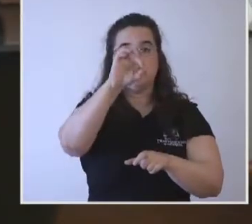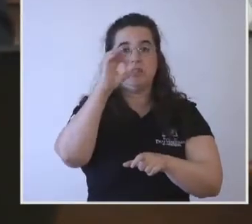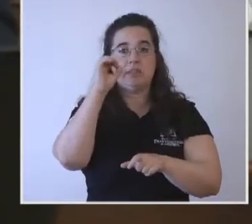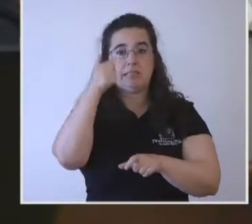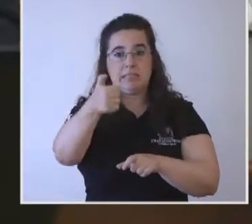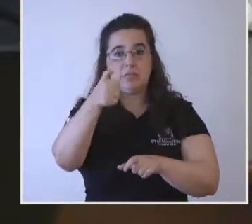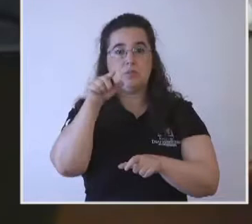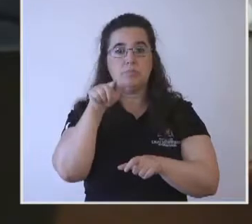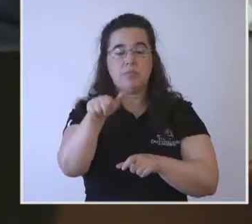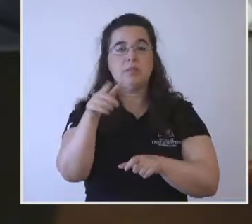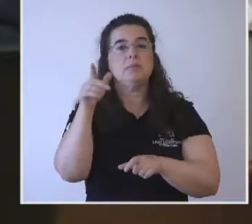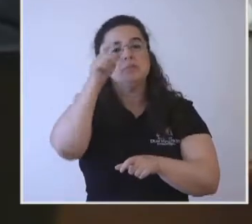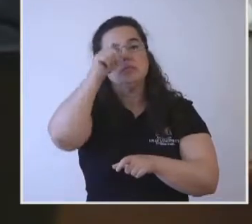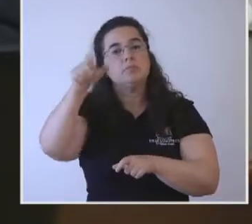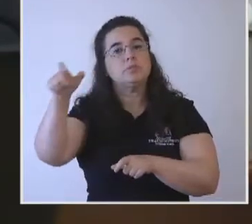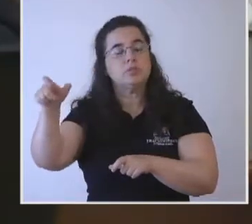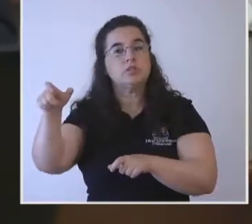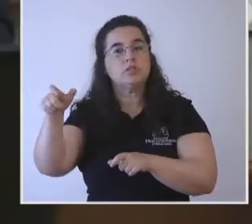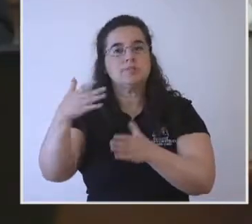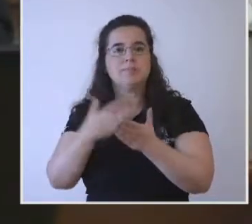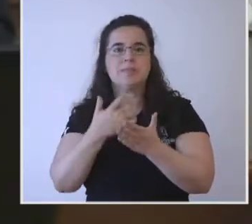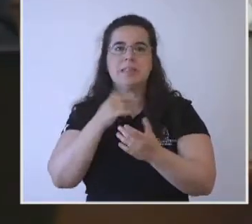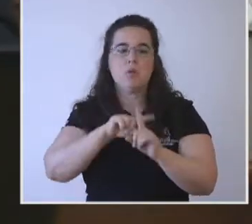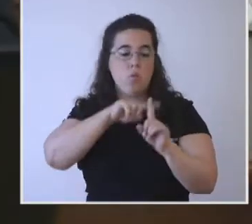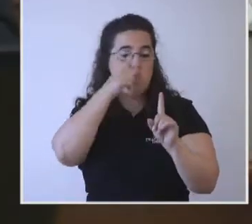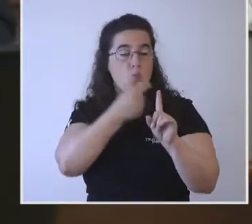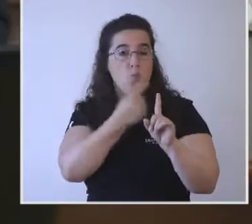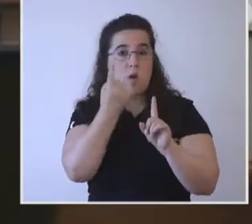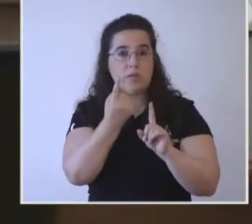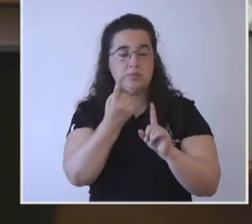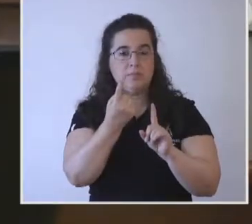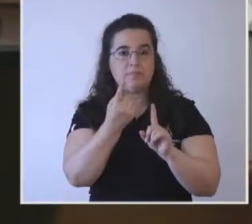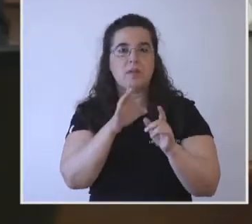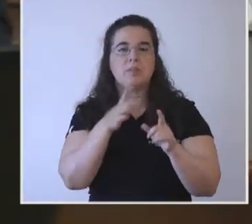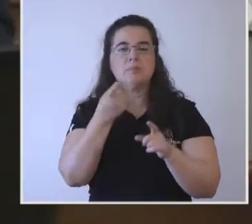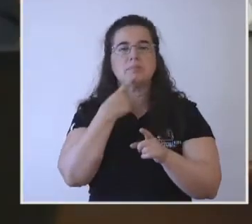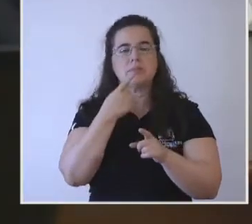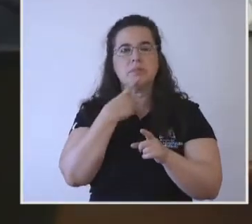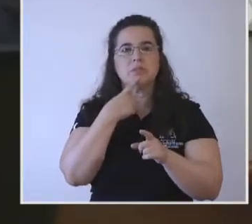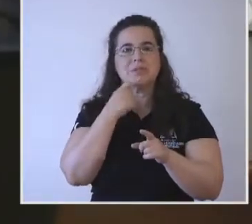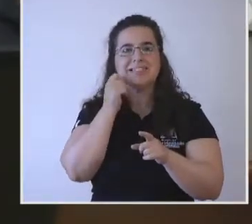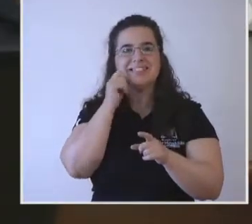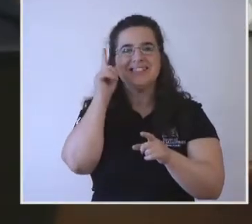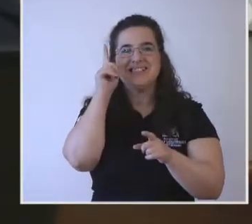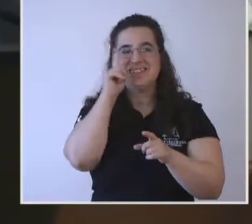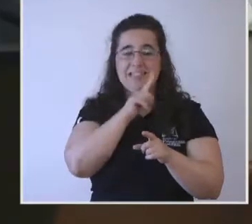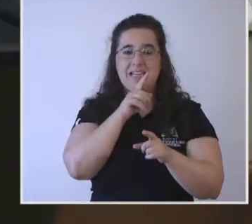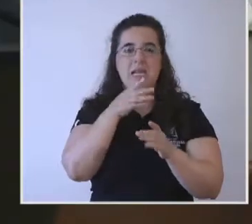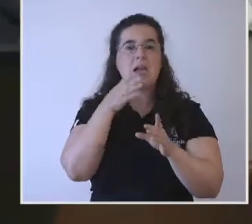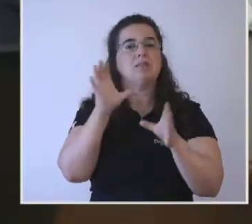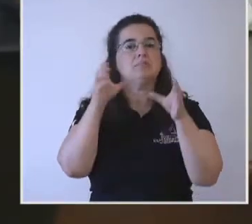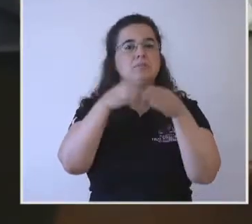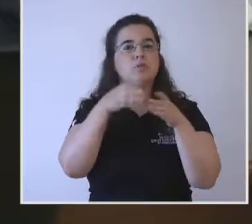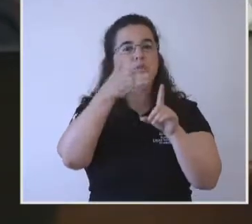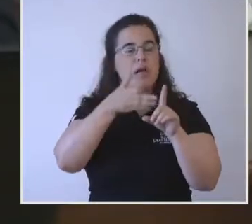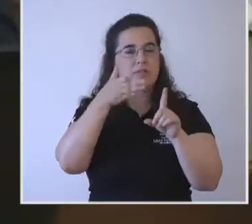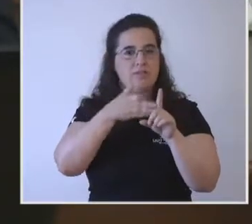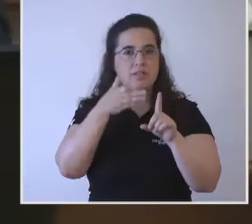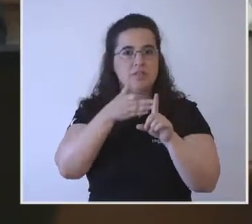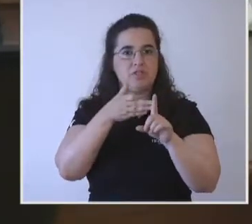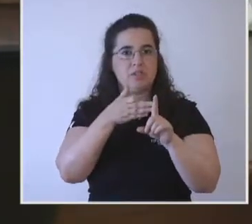com os adventistas, verificaram que os adventistas, e foram 2.000, quase 3.000 casos de adventistas